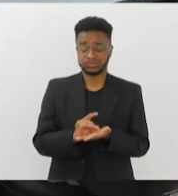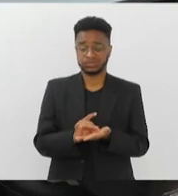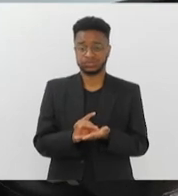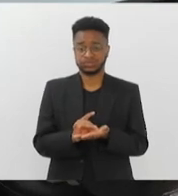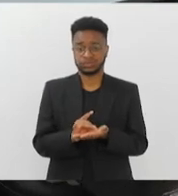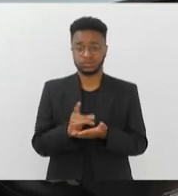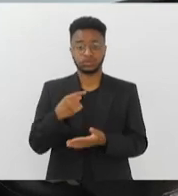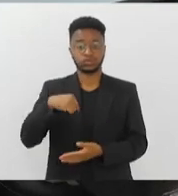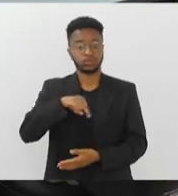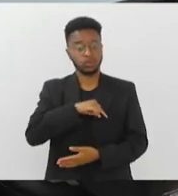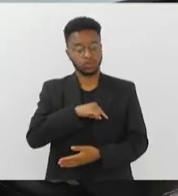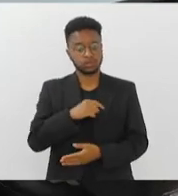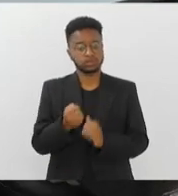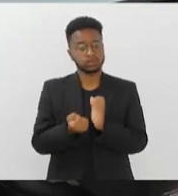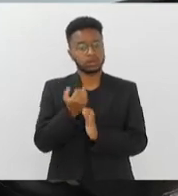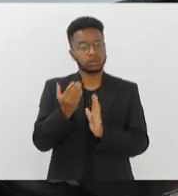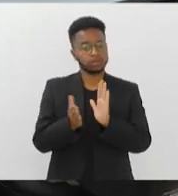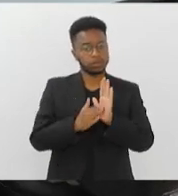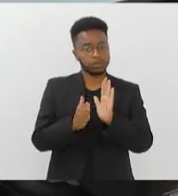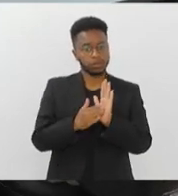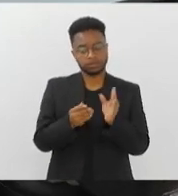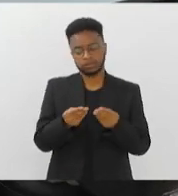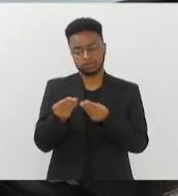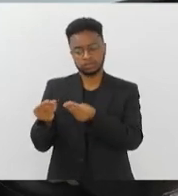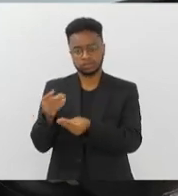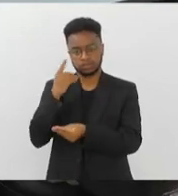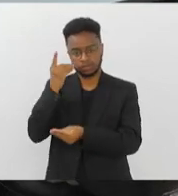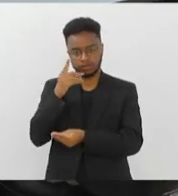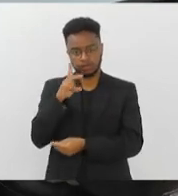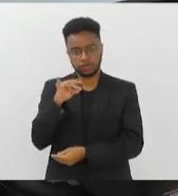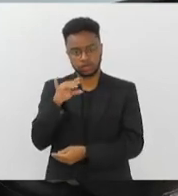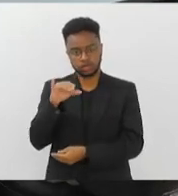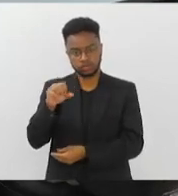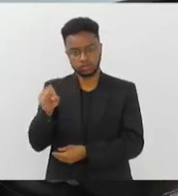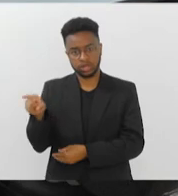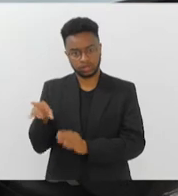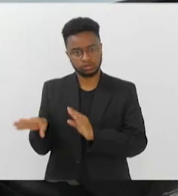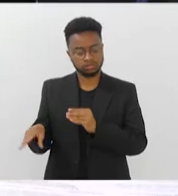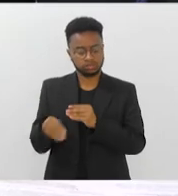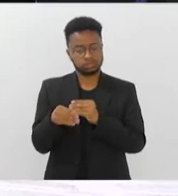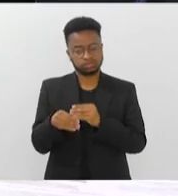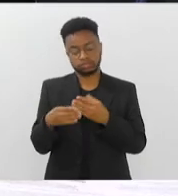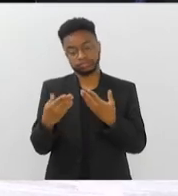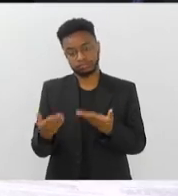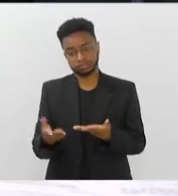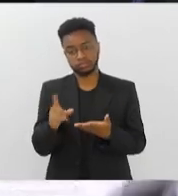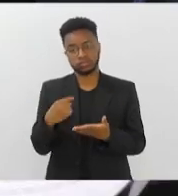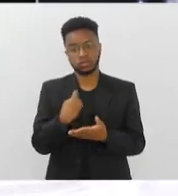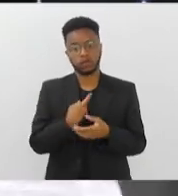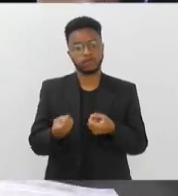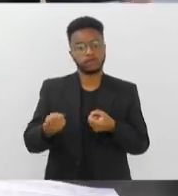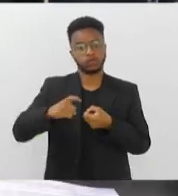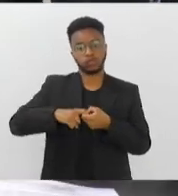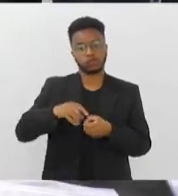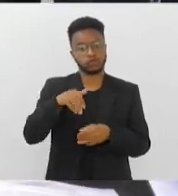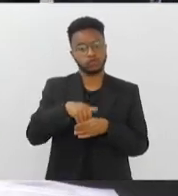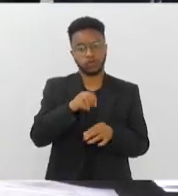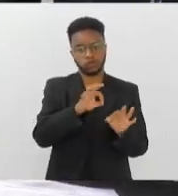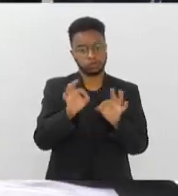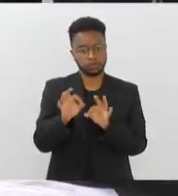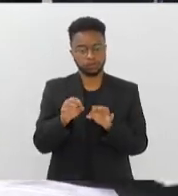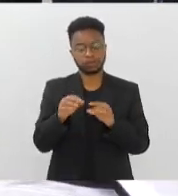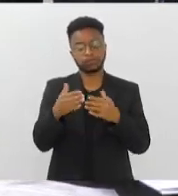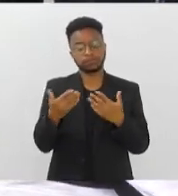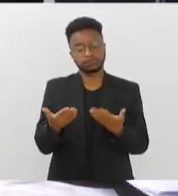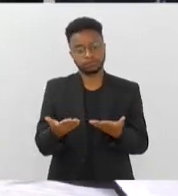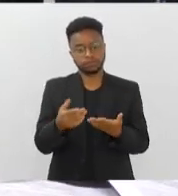nós fizemos uma proposta para o deputado Cozzolino que ele incorporou. Então, a gente devolveu sem voto, que o